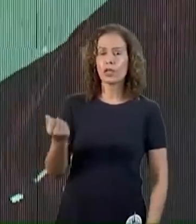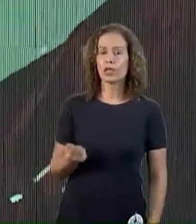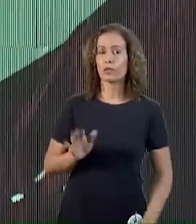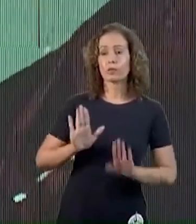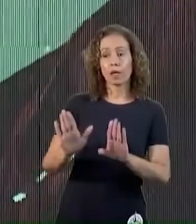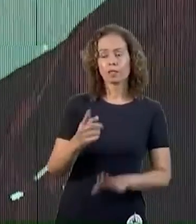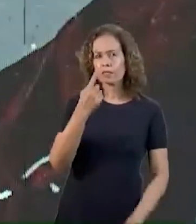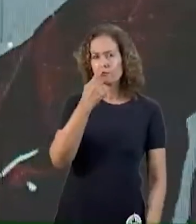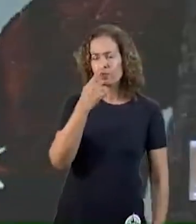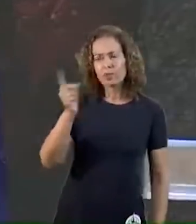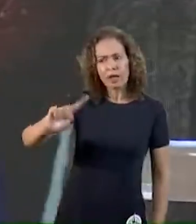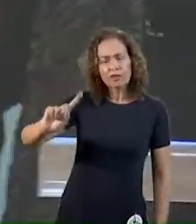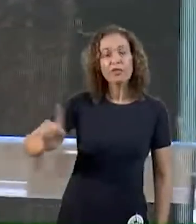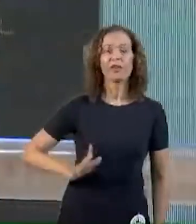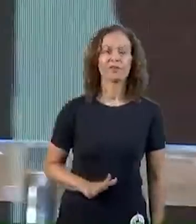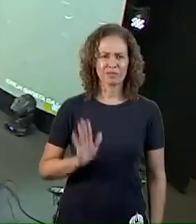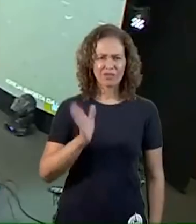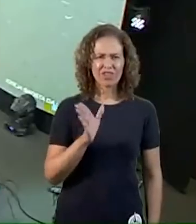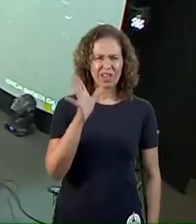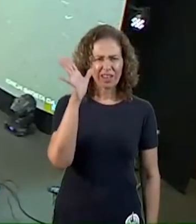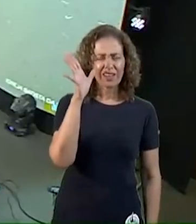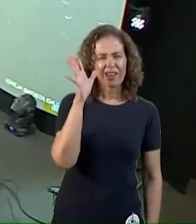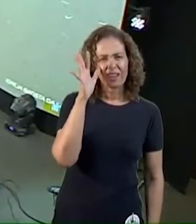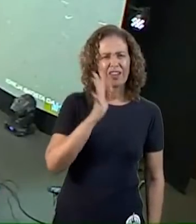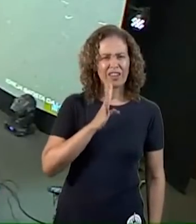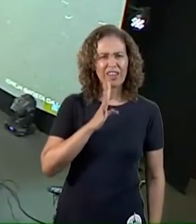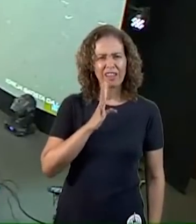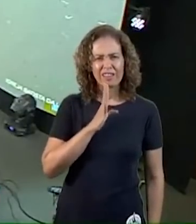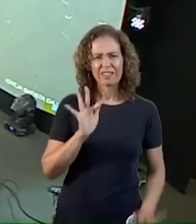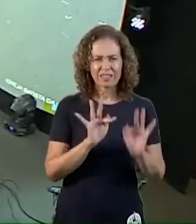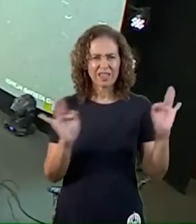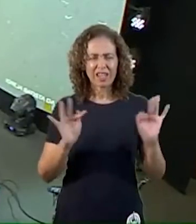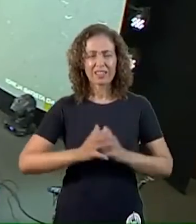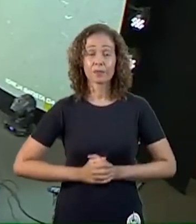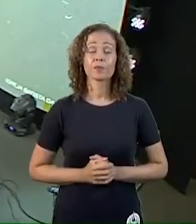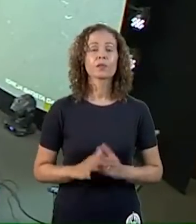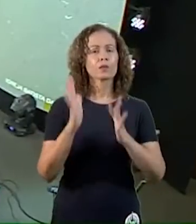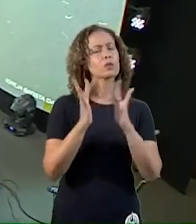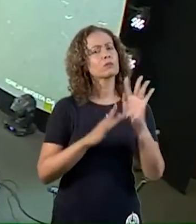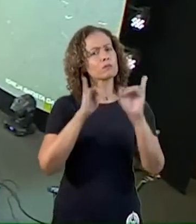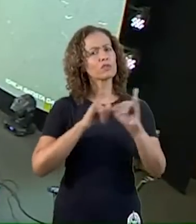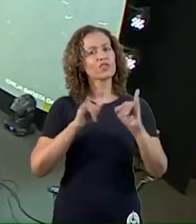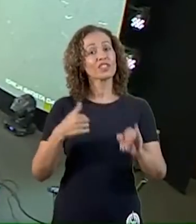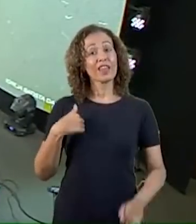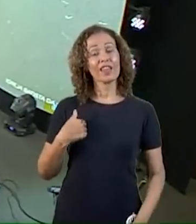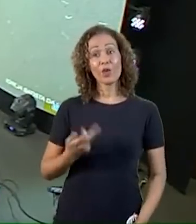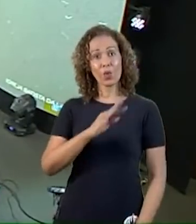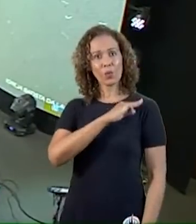frase? Dá dinheiro, mas não dá intimidade. Ou seja, quando Jesus chegou e falou, eu sou o Messias, eles falaram, ah,